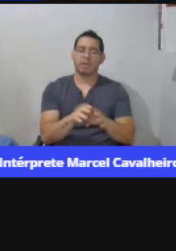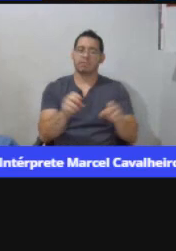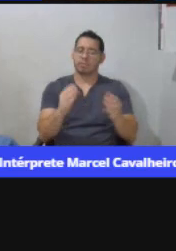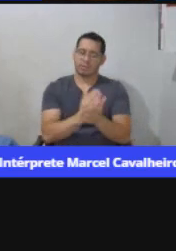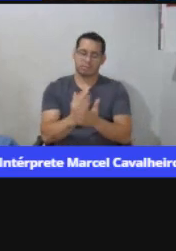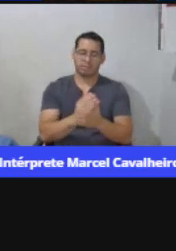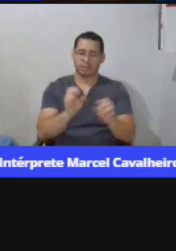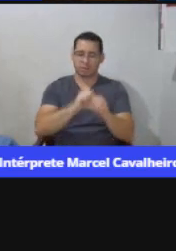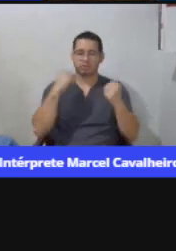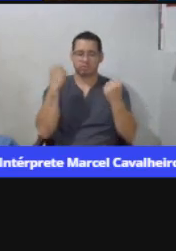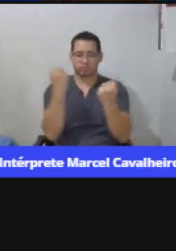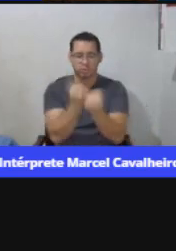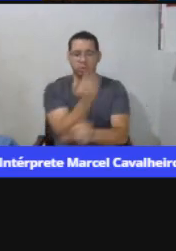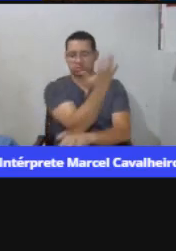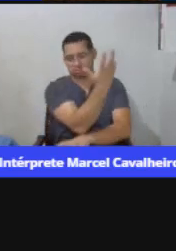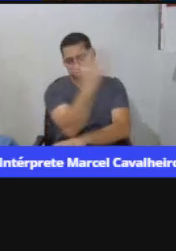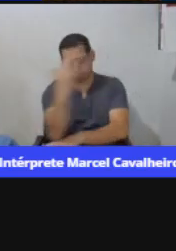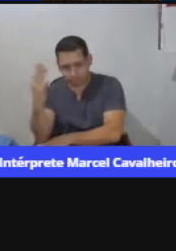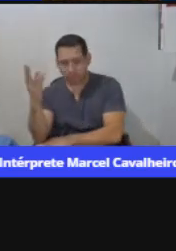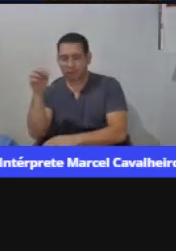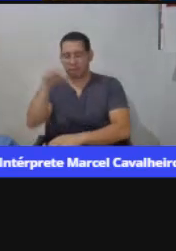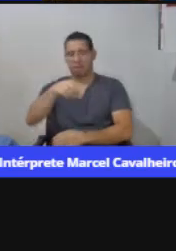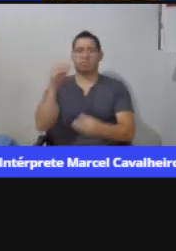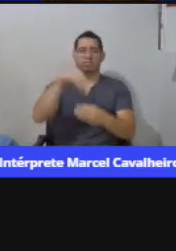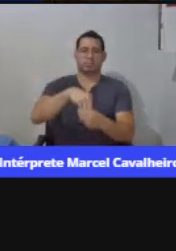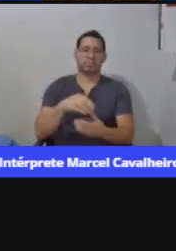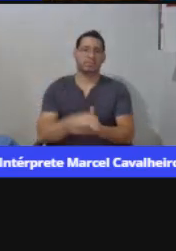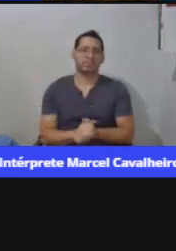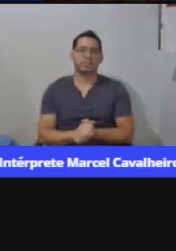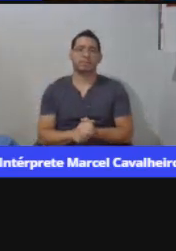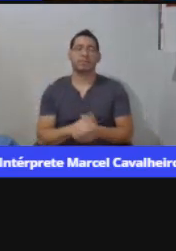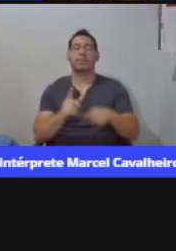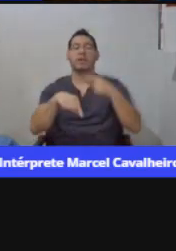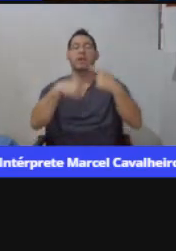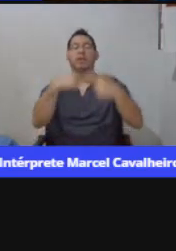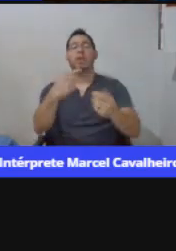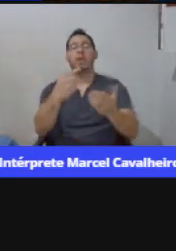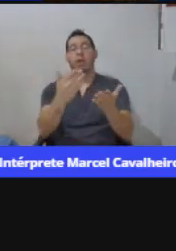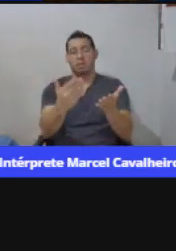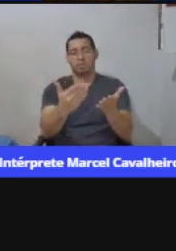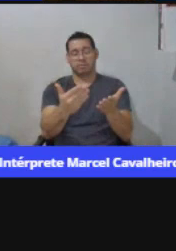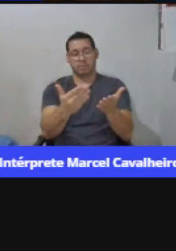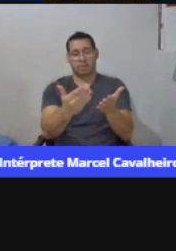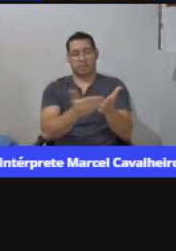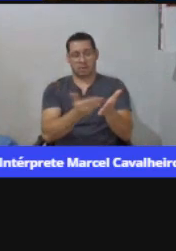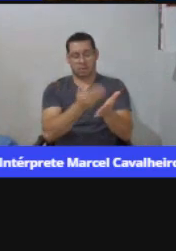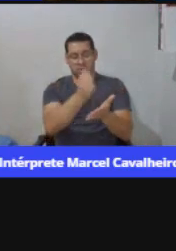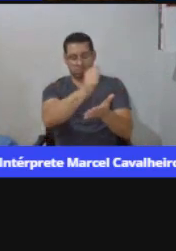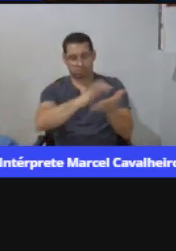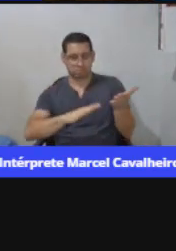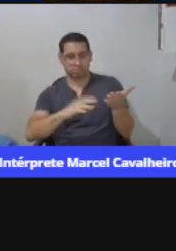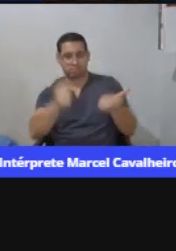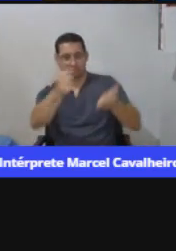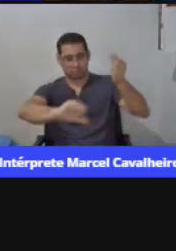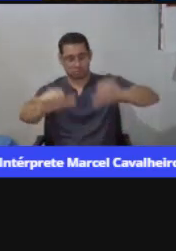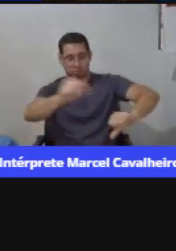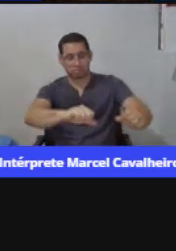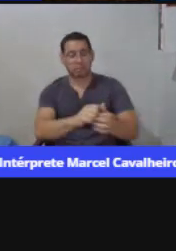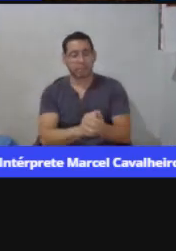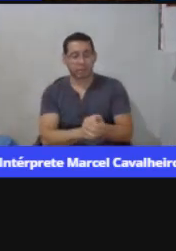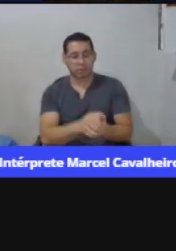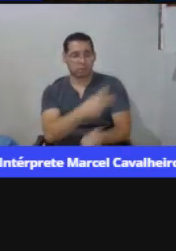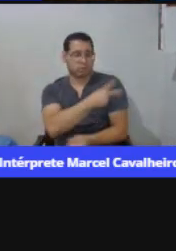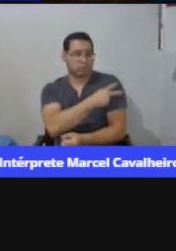certo? Então, por exemplo, lá na nossa avaliação diagnóstica, a avaliação diagnóstica do segundo aninho,